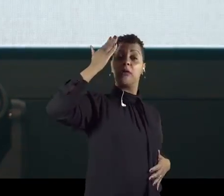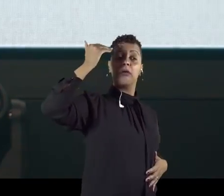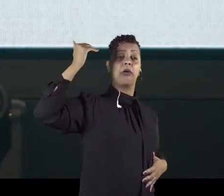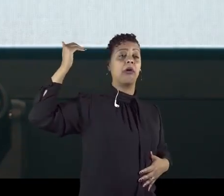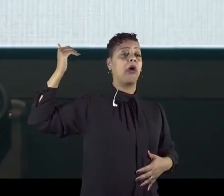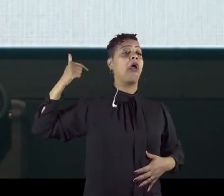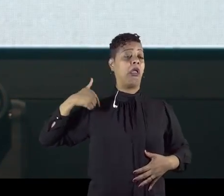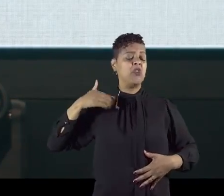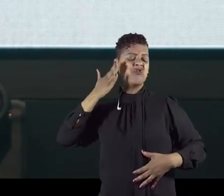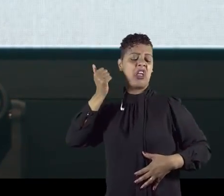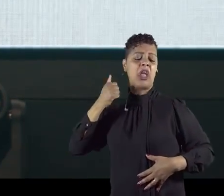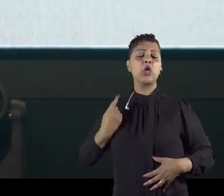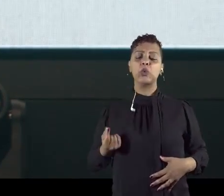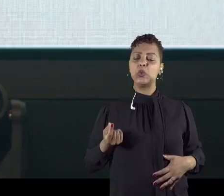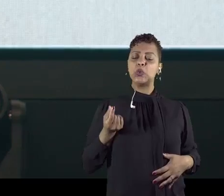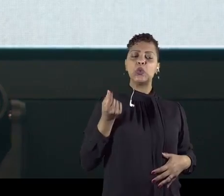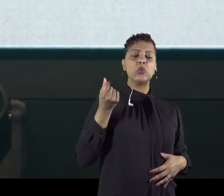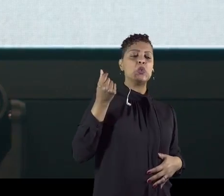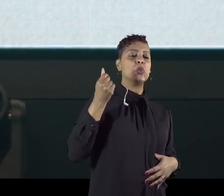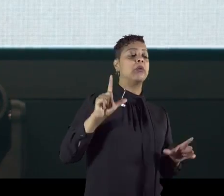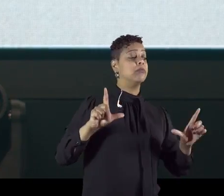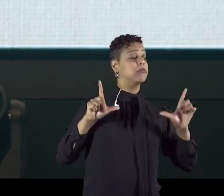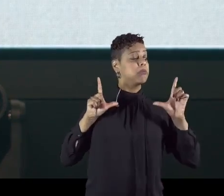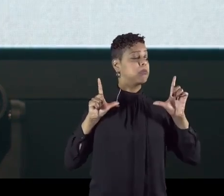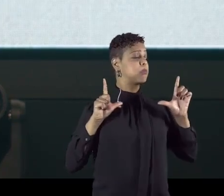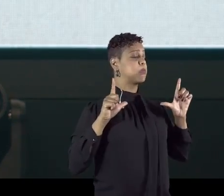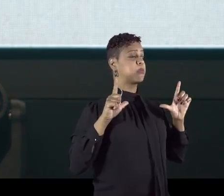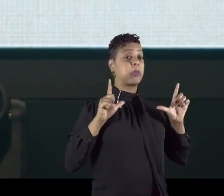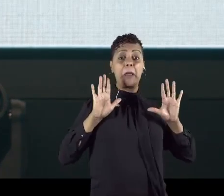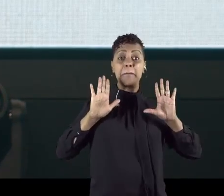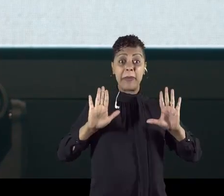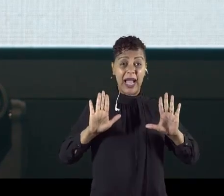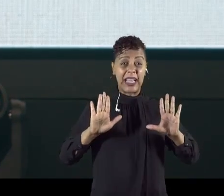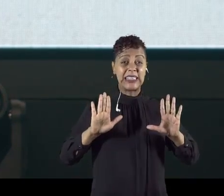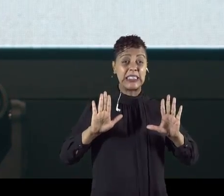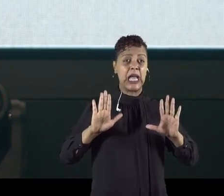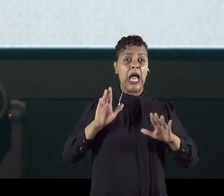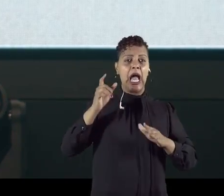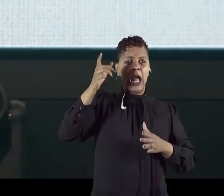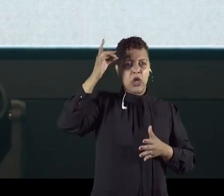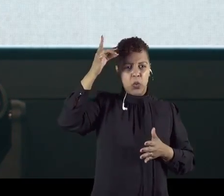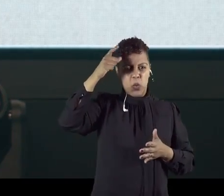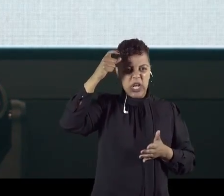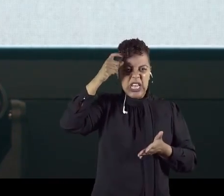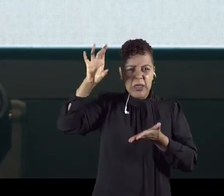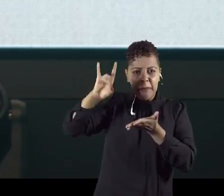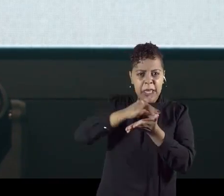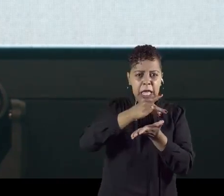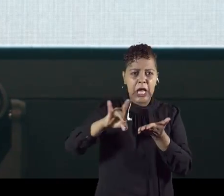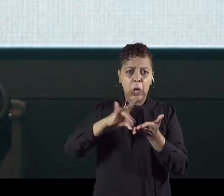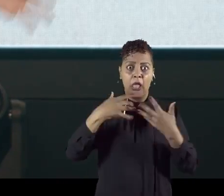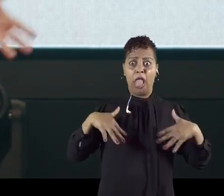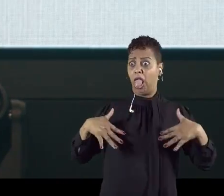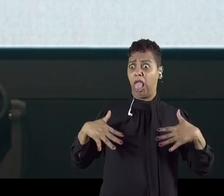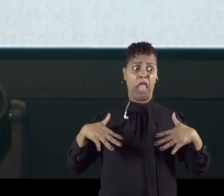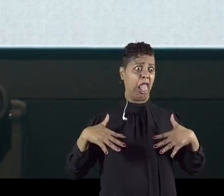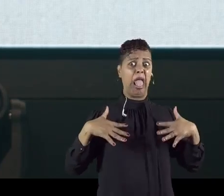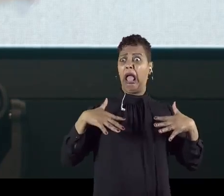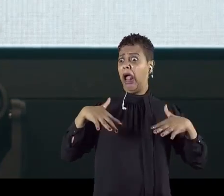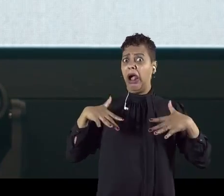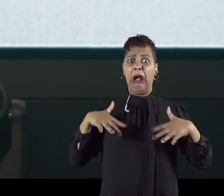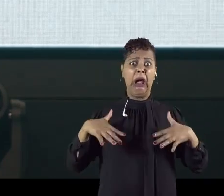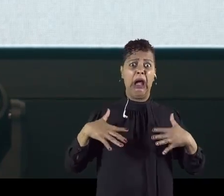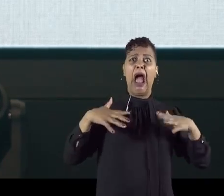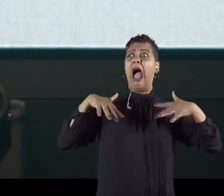da aparência do dinheiro do ter mas quando vem aquele inimigo que ele não enfrenta ele desespera ele puxa a